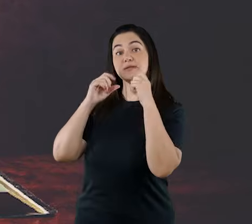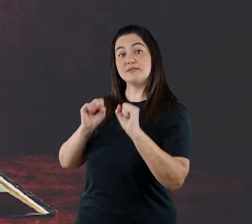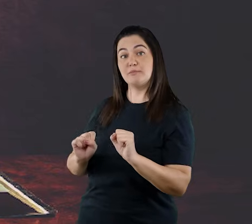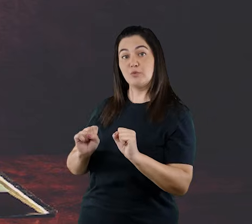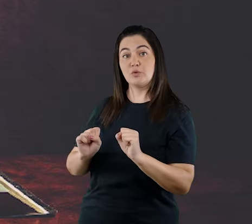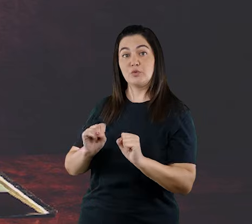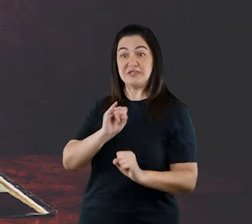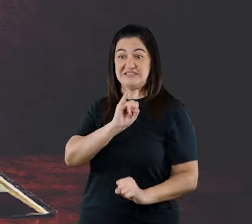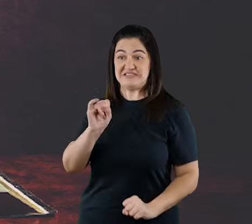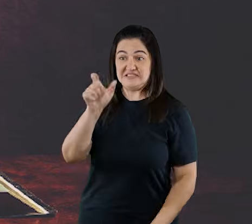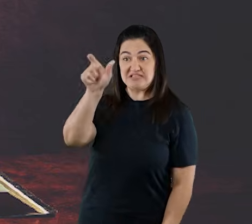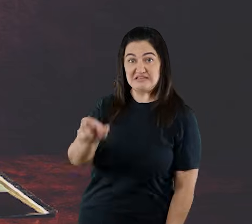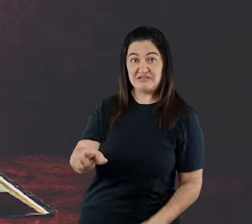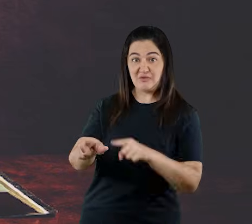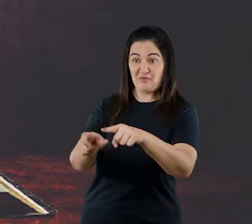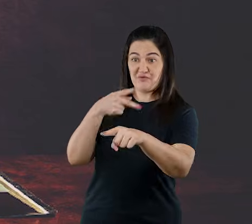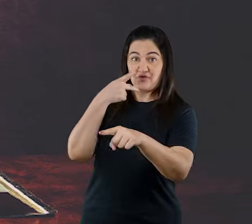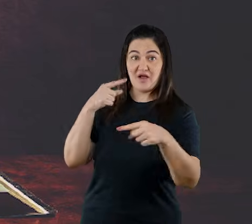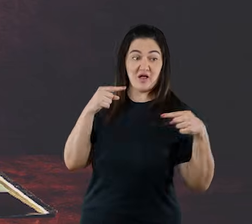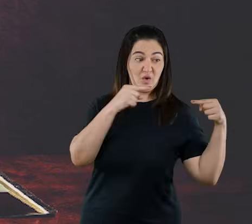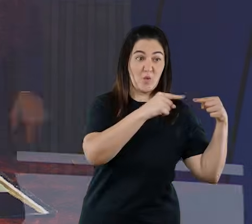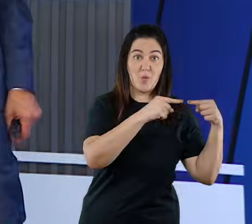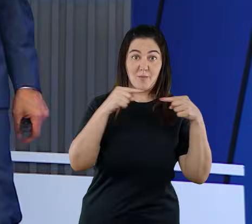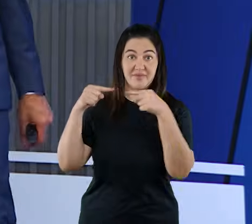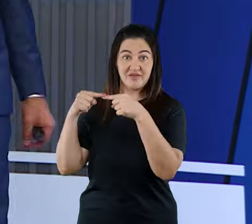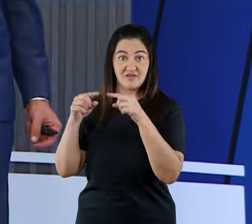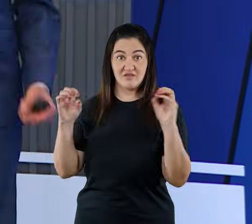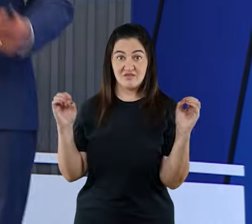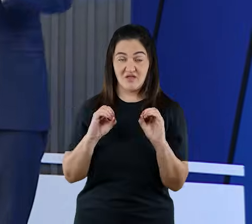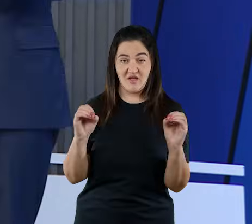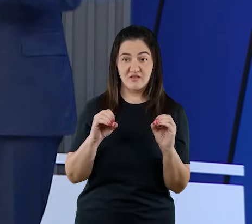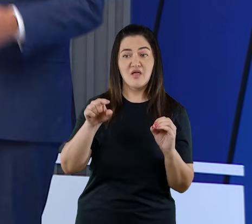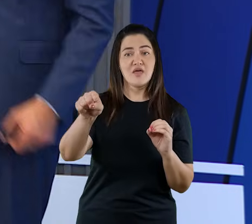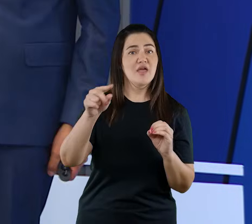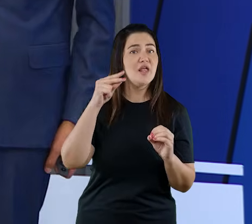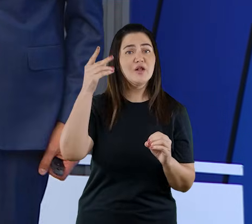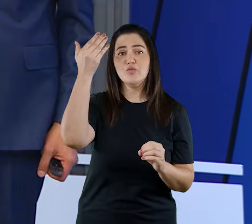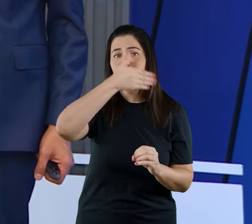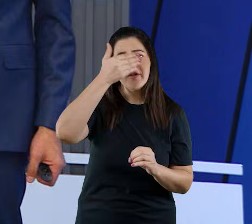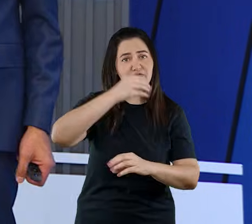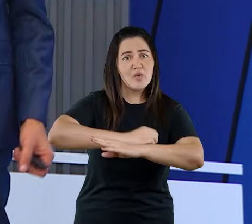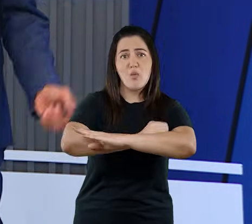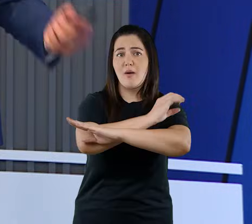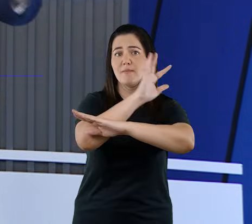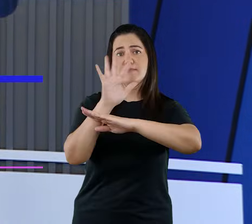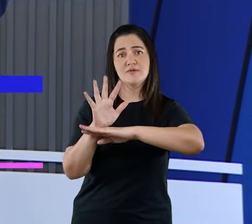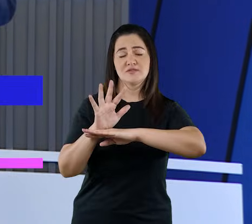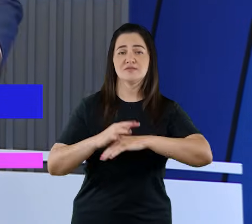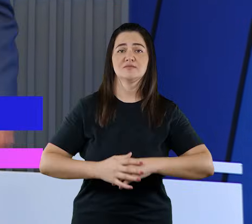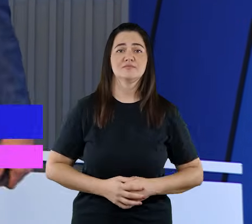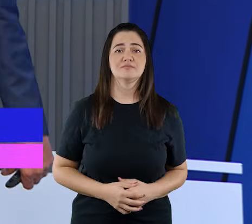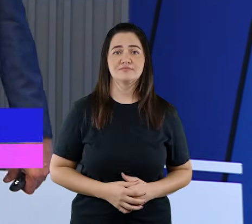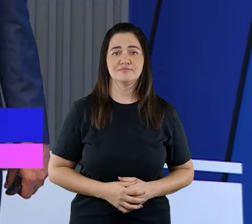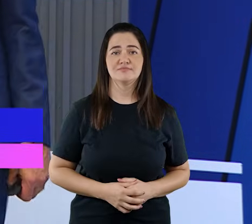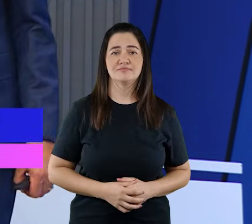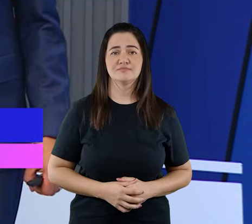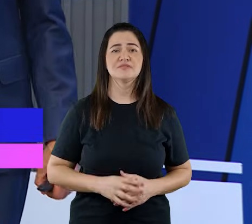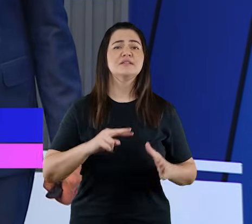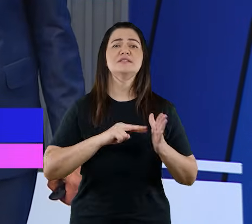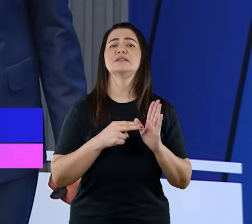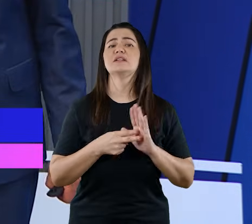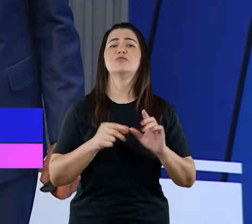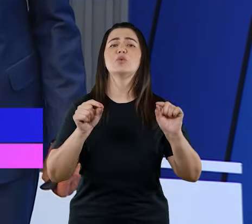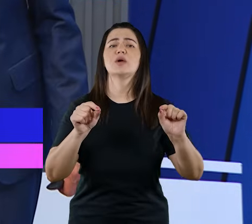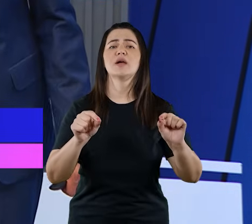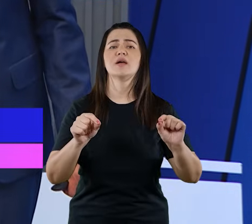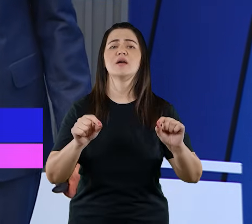palavra, jamais verão a luz do alvorecer. Qual é a revelação de Deus? Qual é o testemunho do Senhor? O